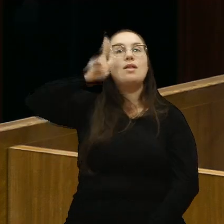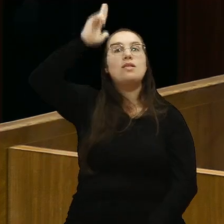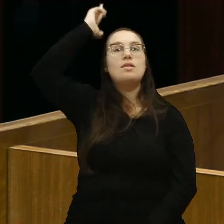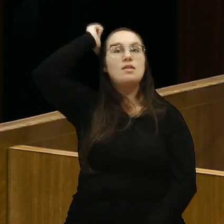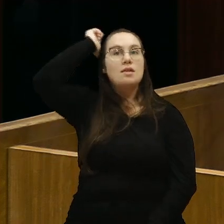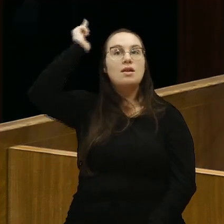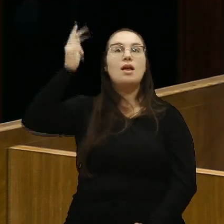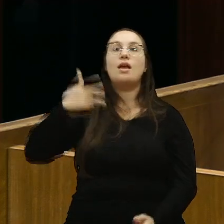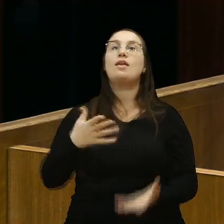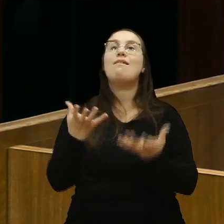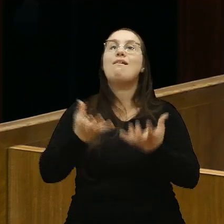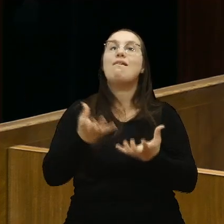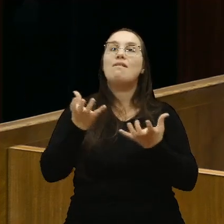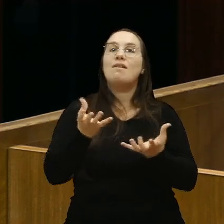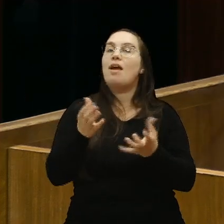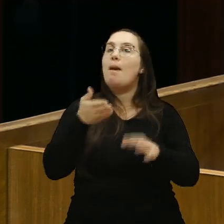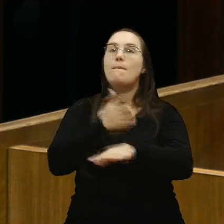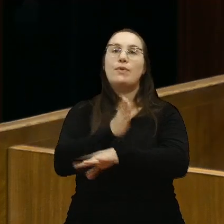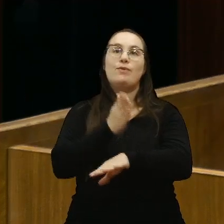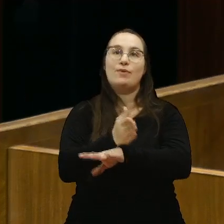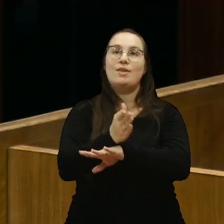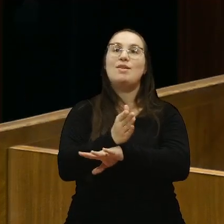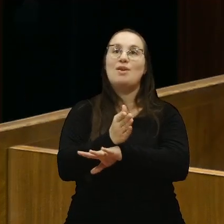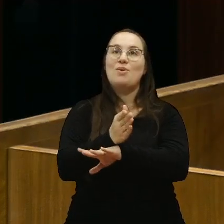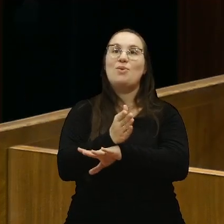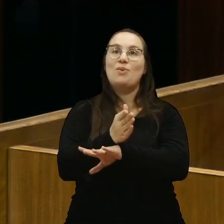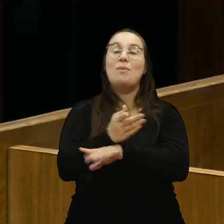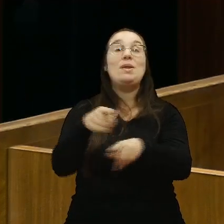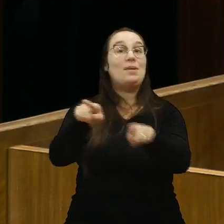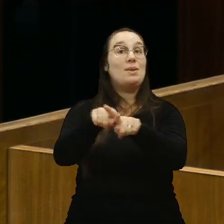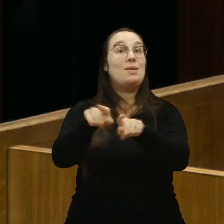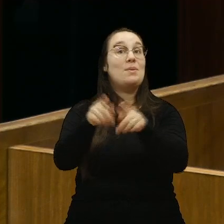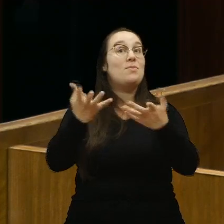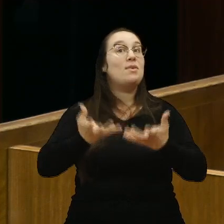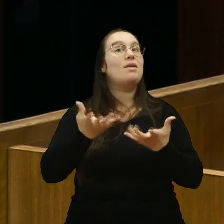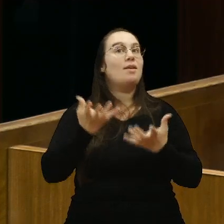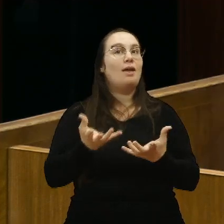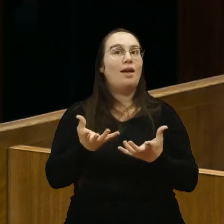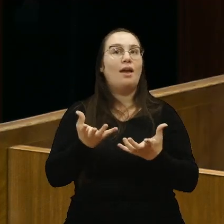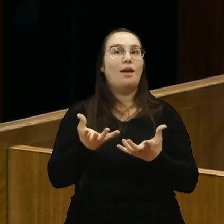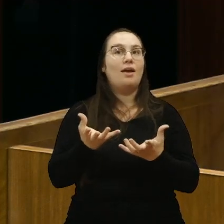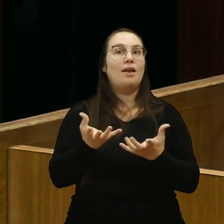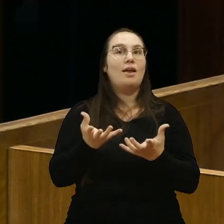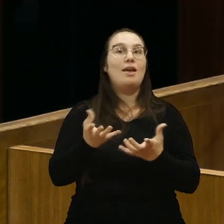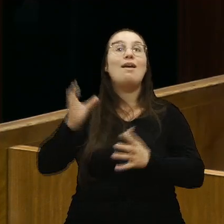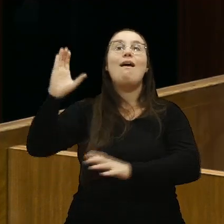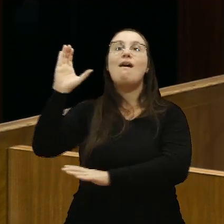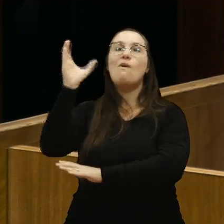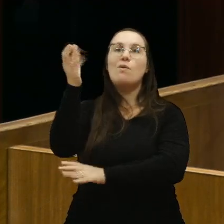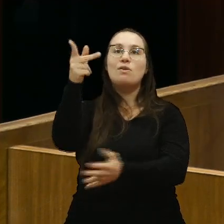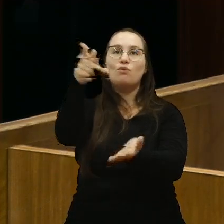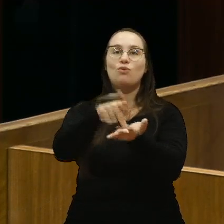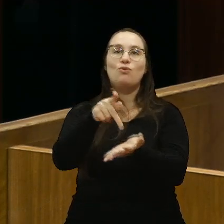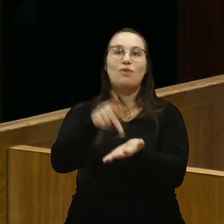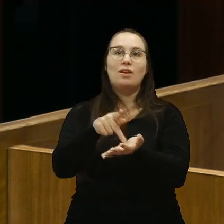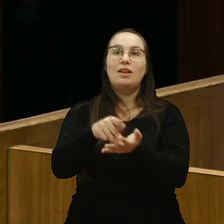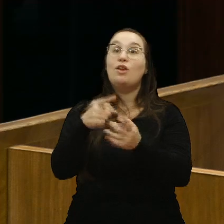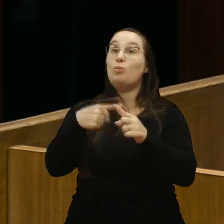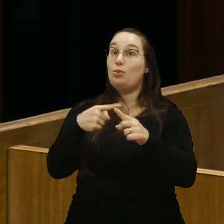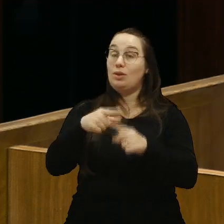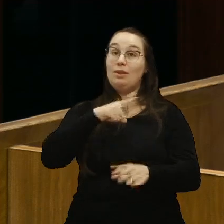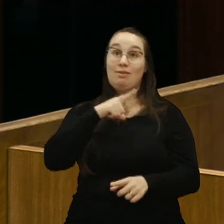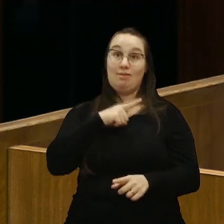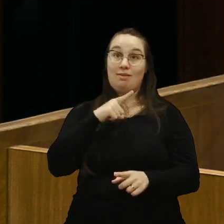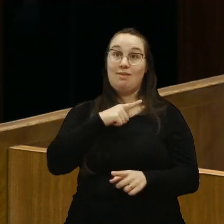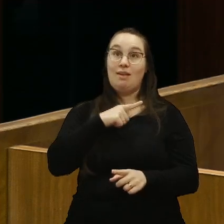e que a gente quer não só a aprovação, mas a gente quer também acontecendo, porque a gente tem inclusive